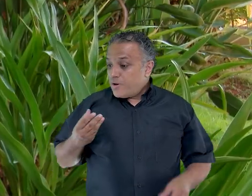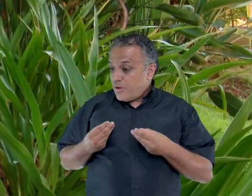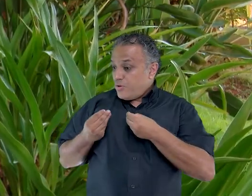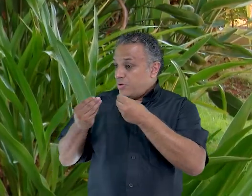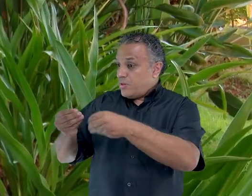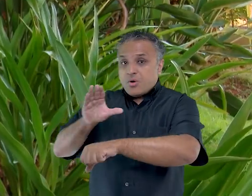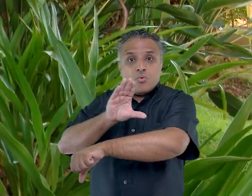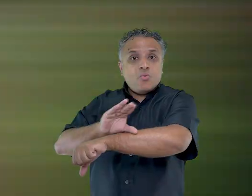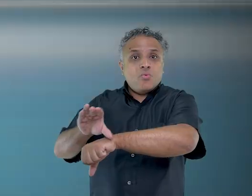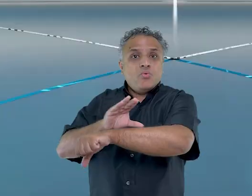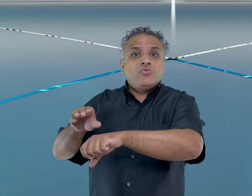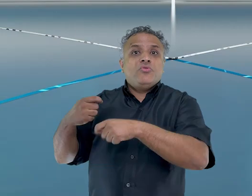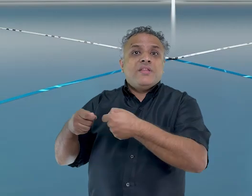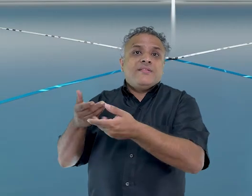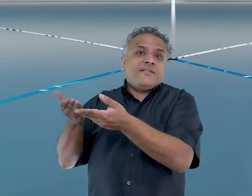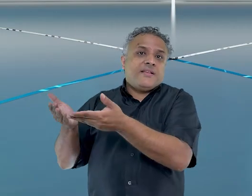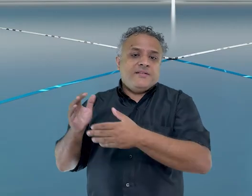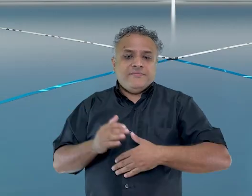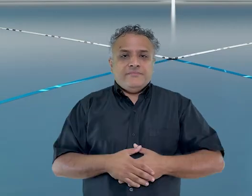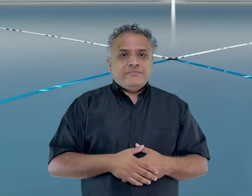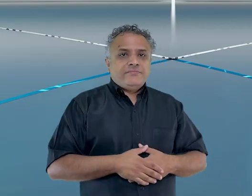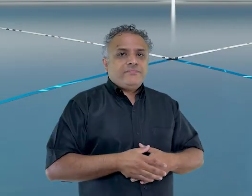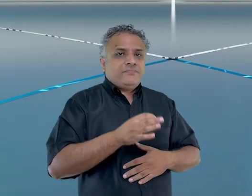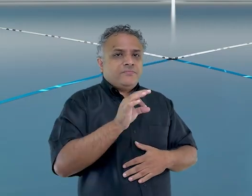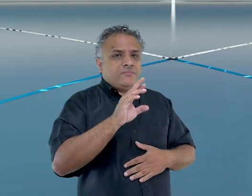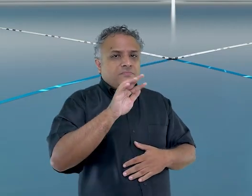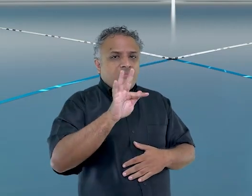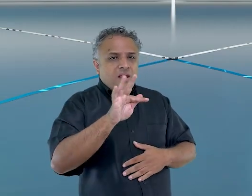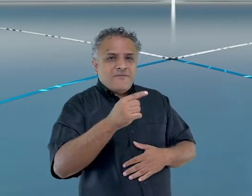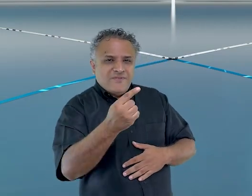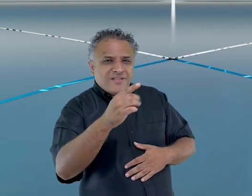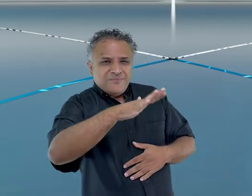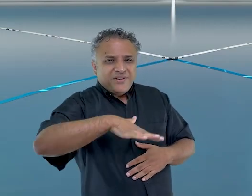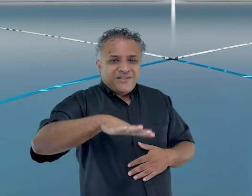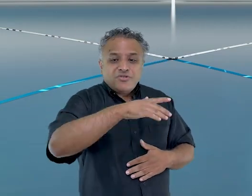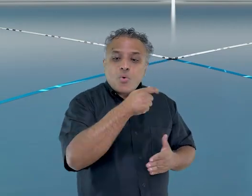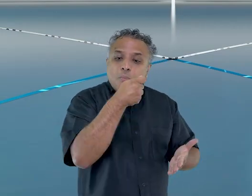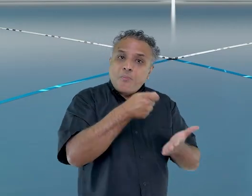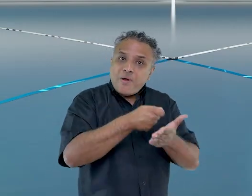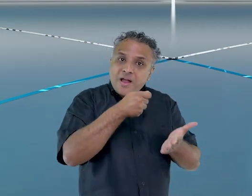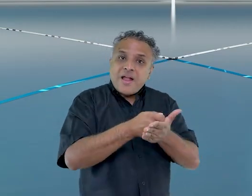curso necessário. O TRF da Primeira Região assegurou o pagamento de